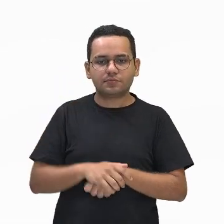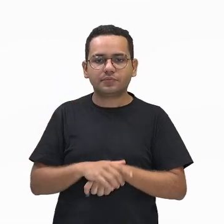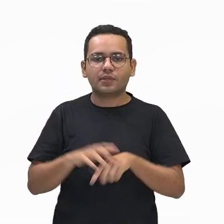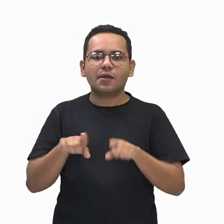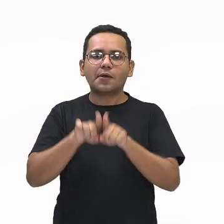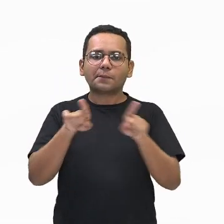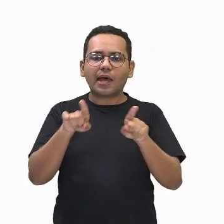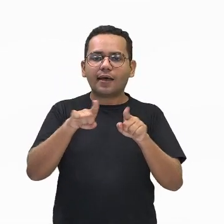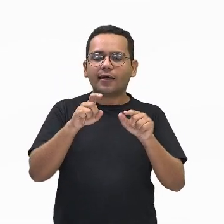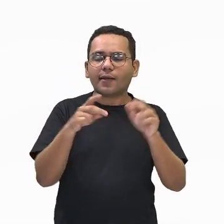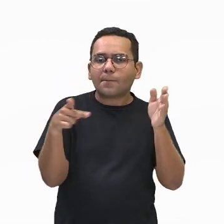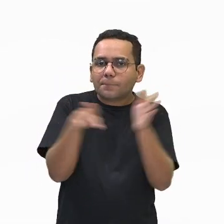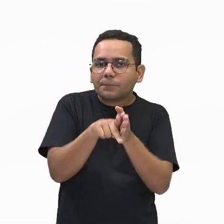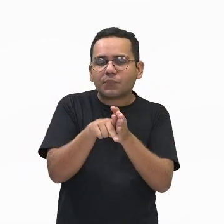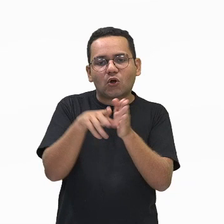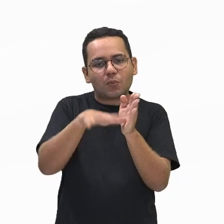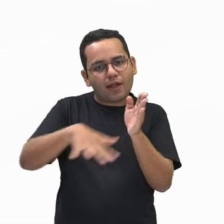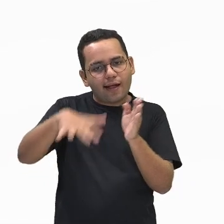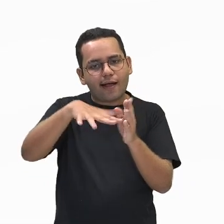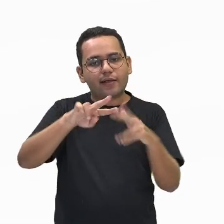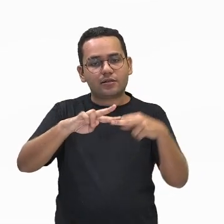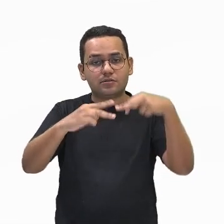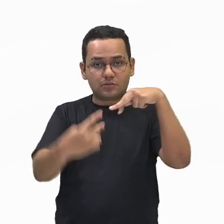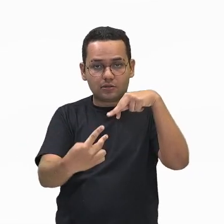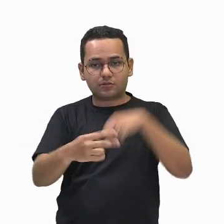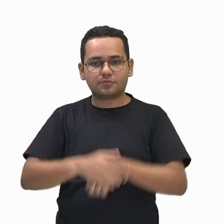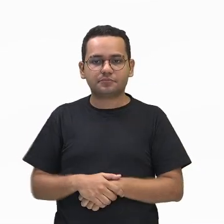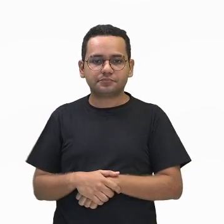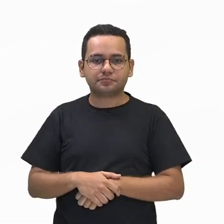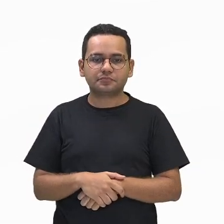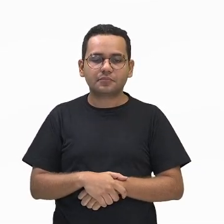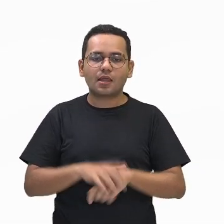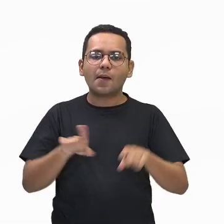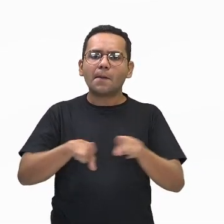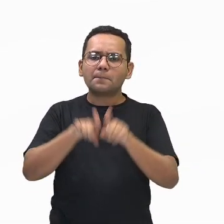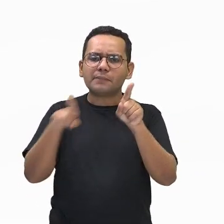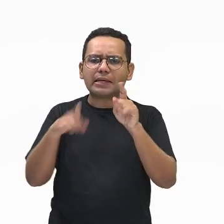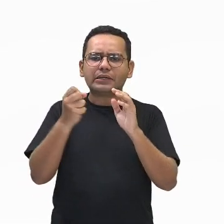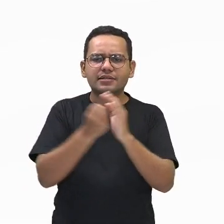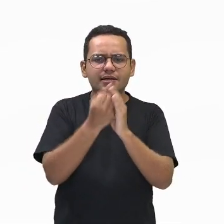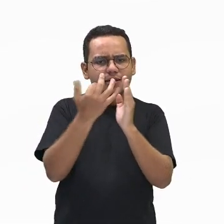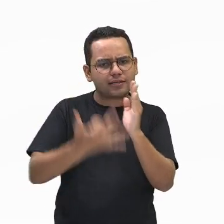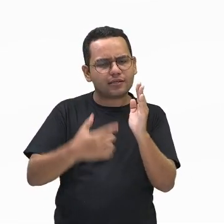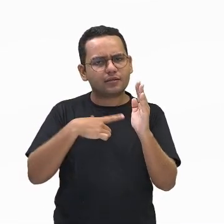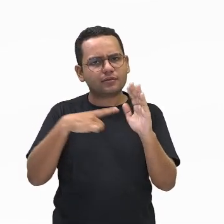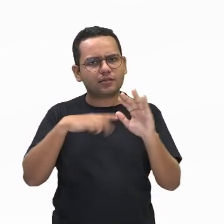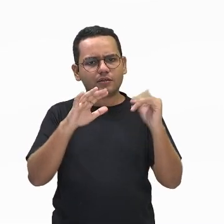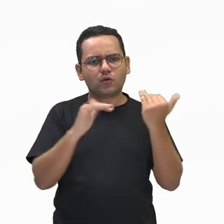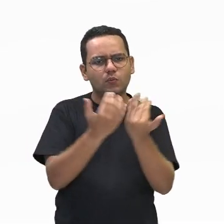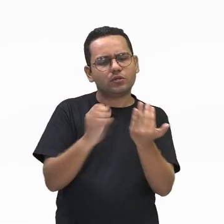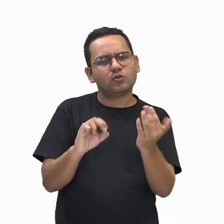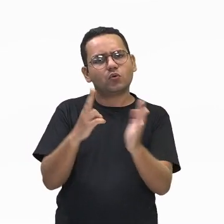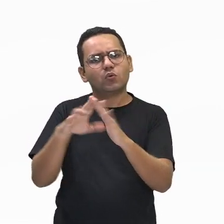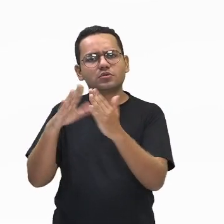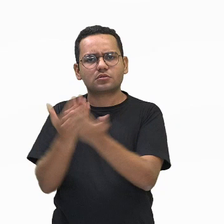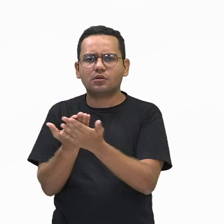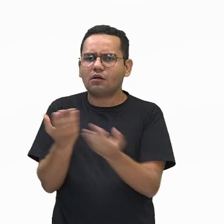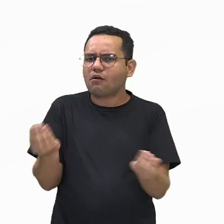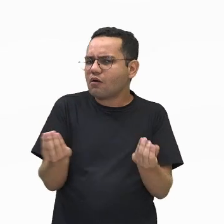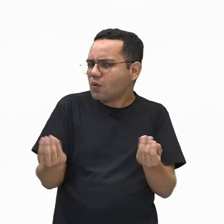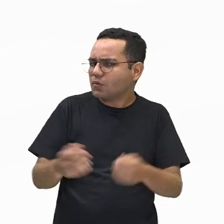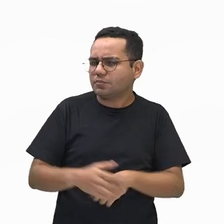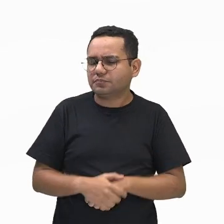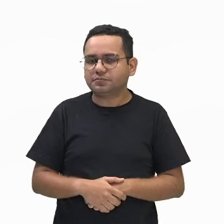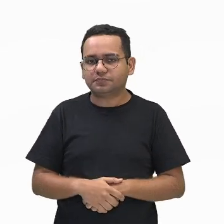ao aspecto genético, biológico. Como essa composição está presente na minha comunidade, na minha